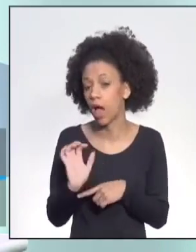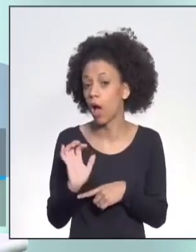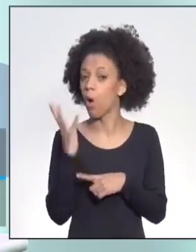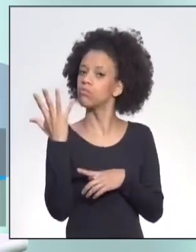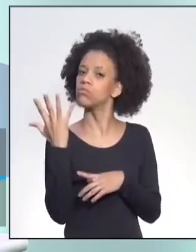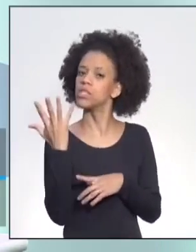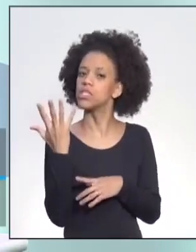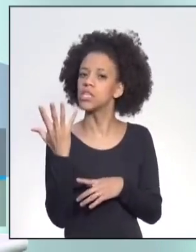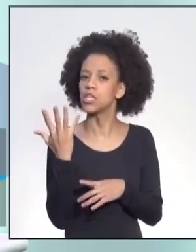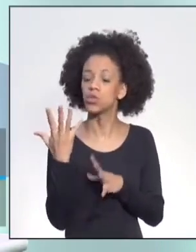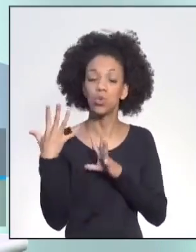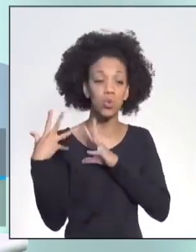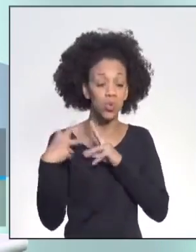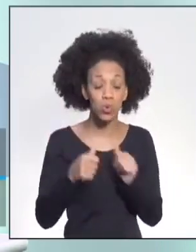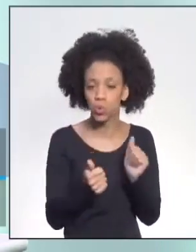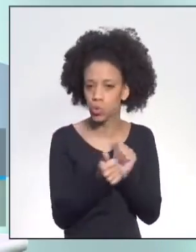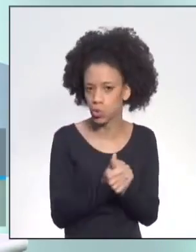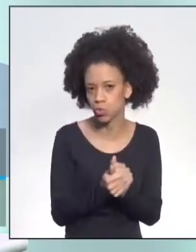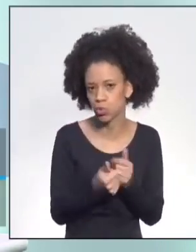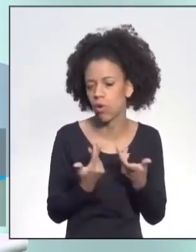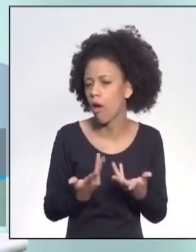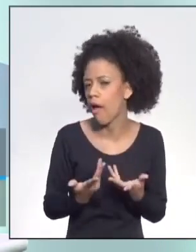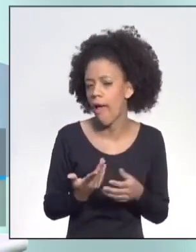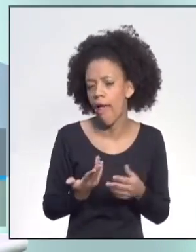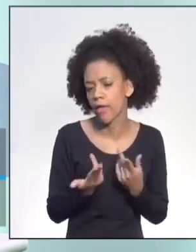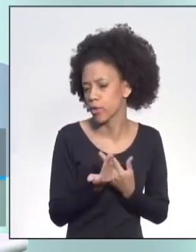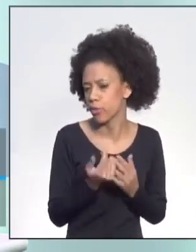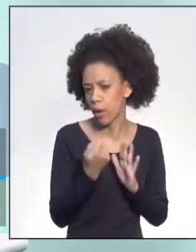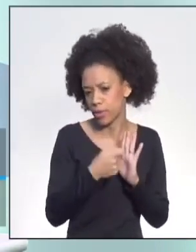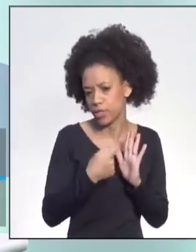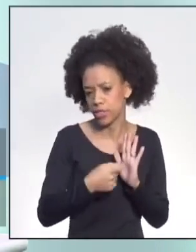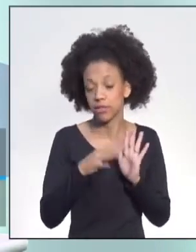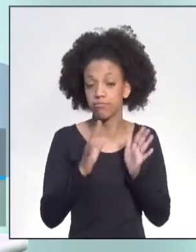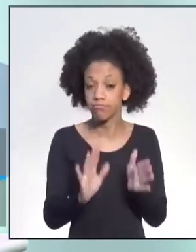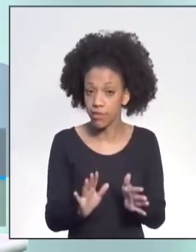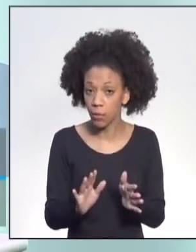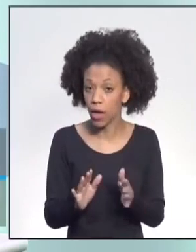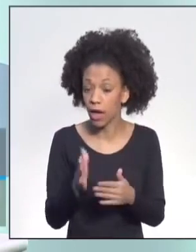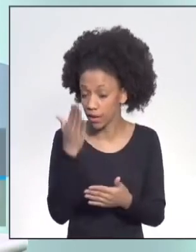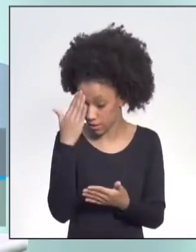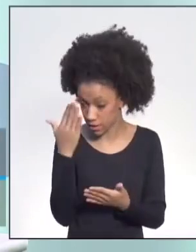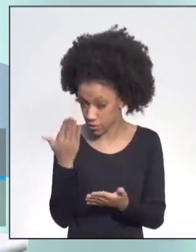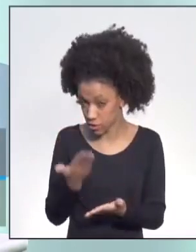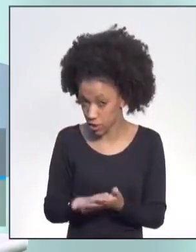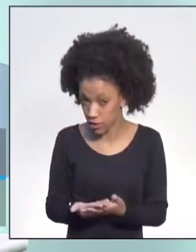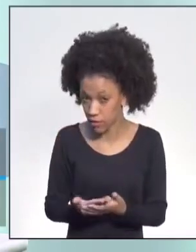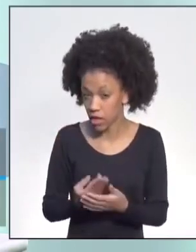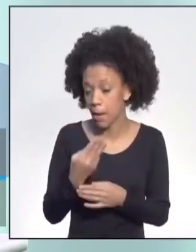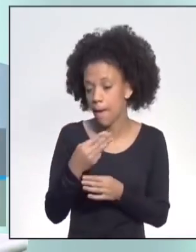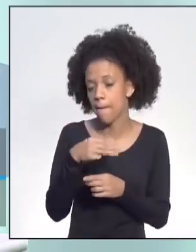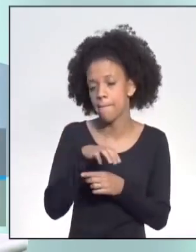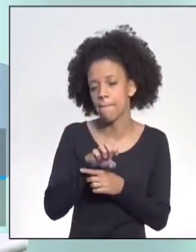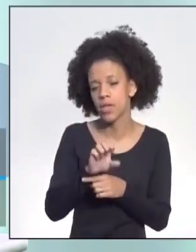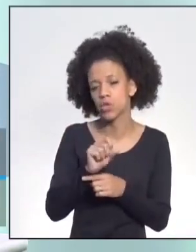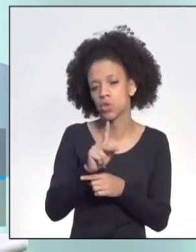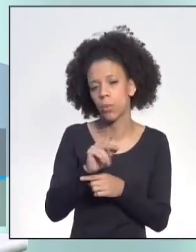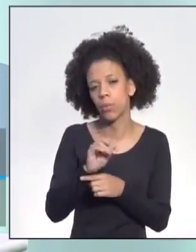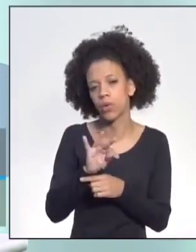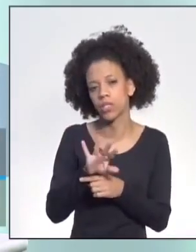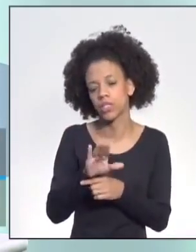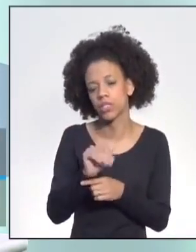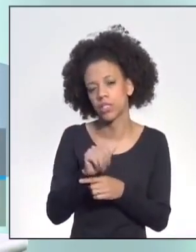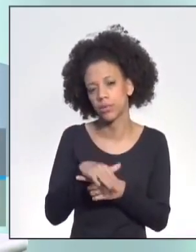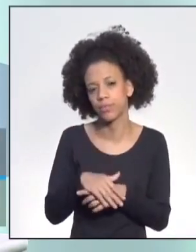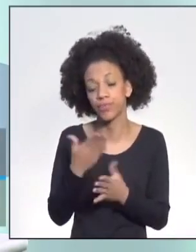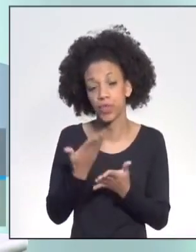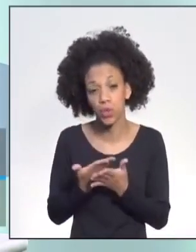ao mesmo tempo? A escrita foi a mesma coisa. Então, a princípio, acreditávamos que foi na Mesopotâmia, mas aí estudos